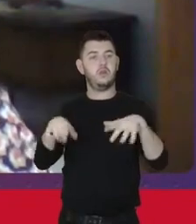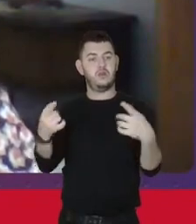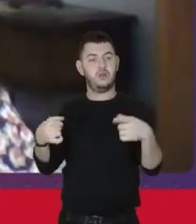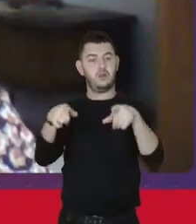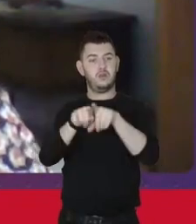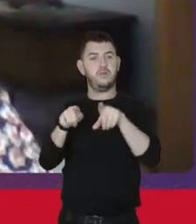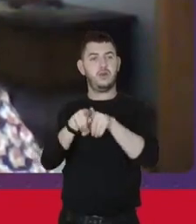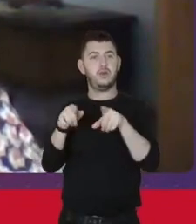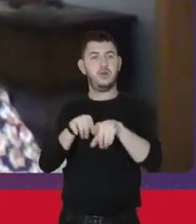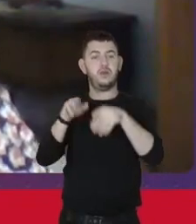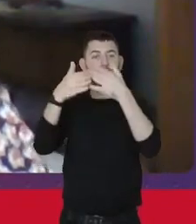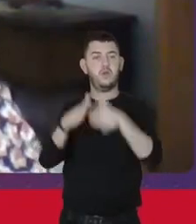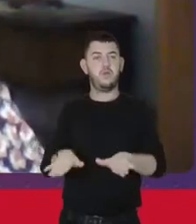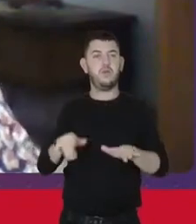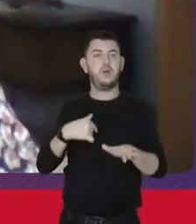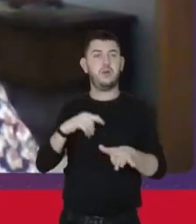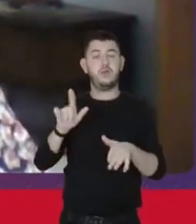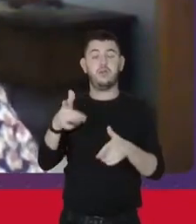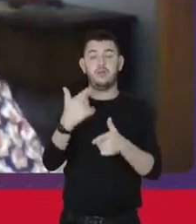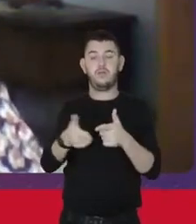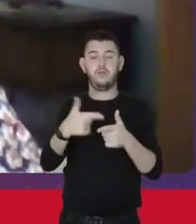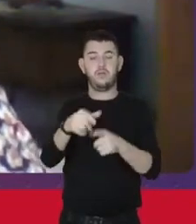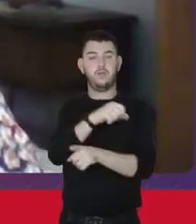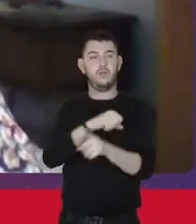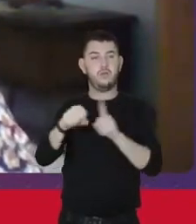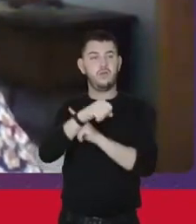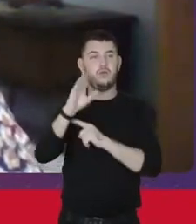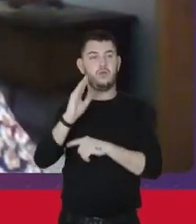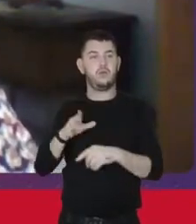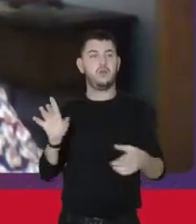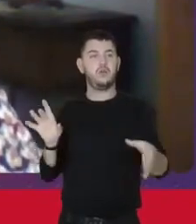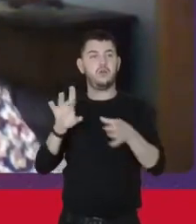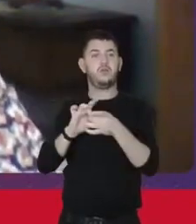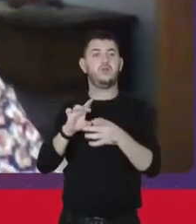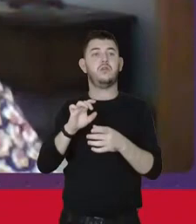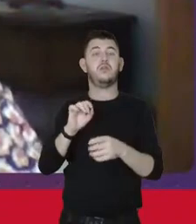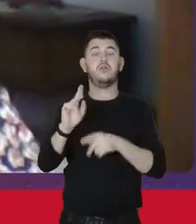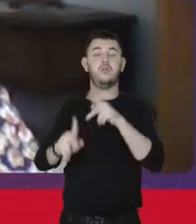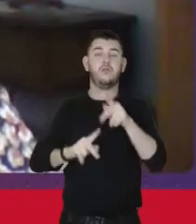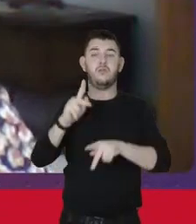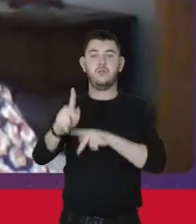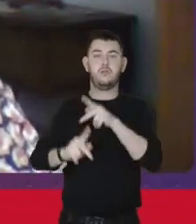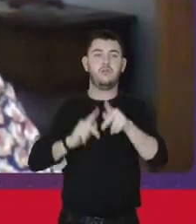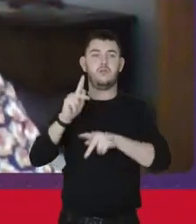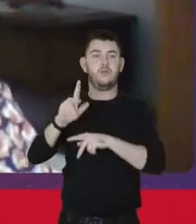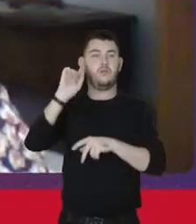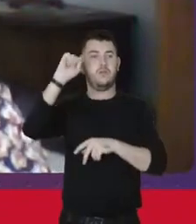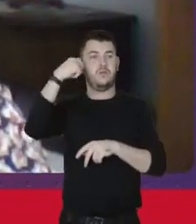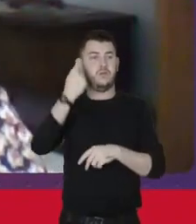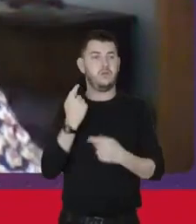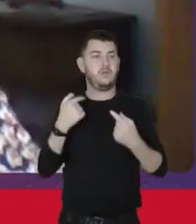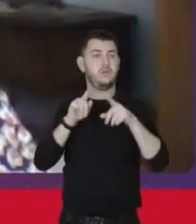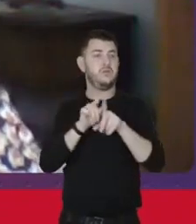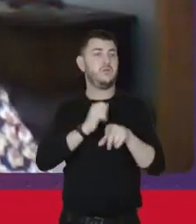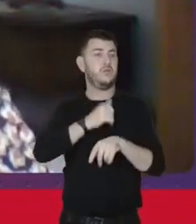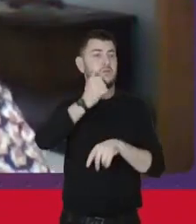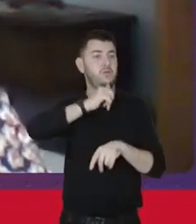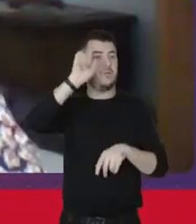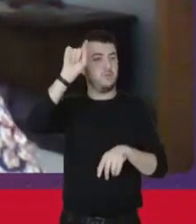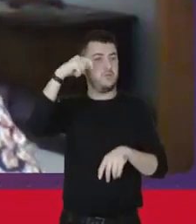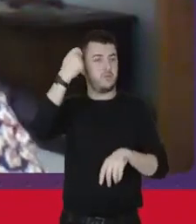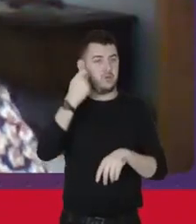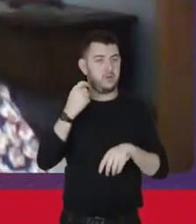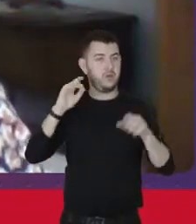da dívida social acumulada com a sociedade, com a população negra e com as mulheres negras